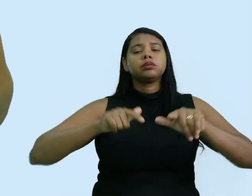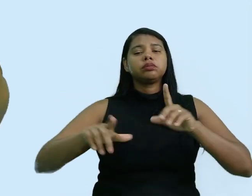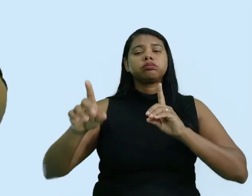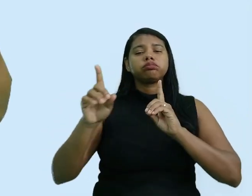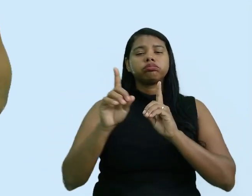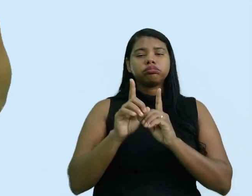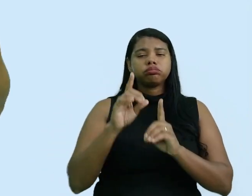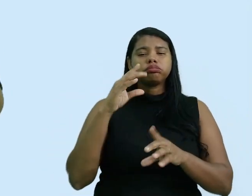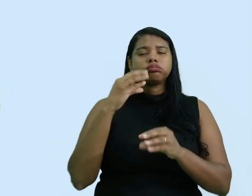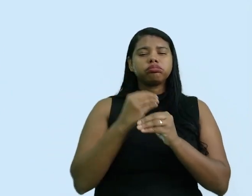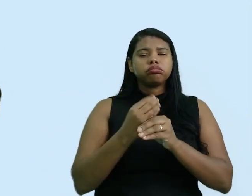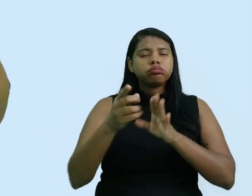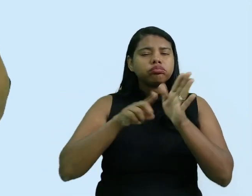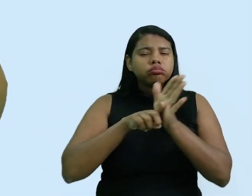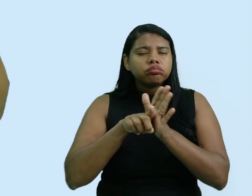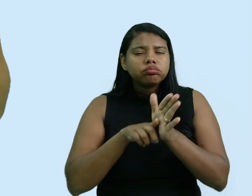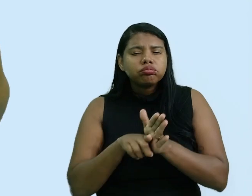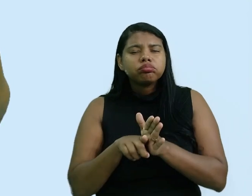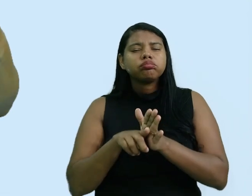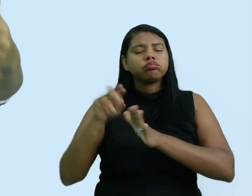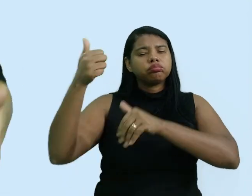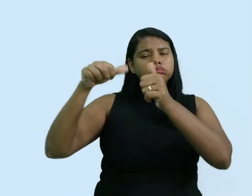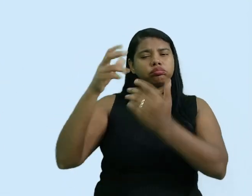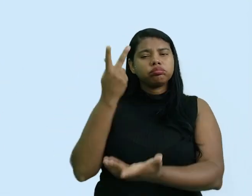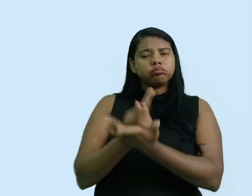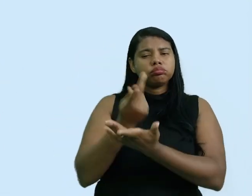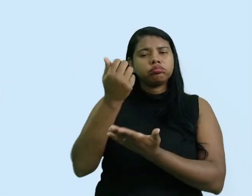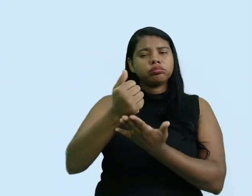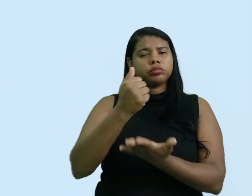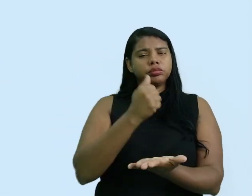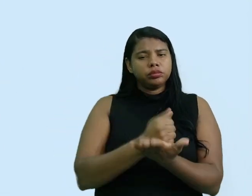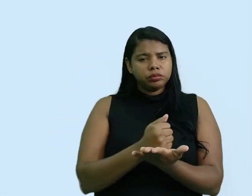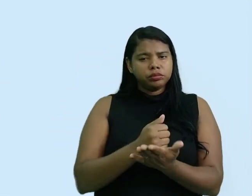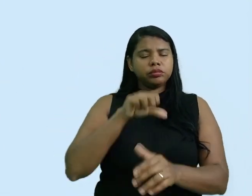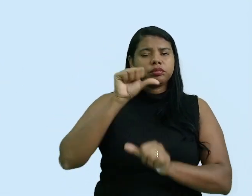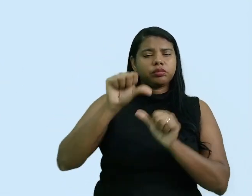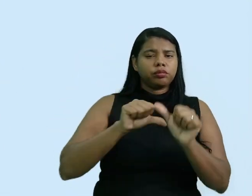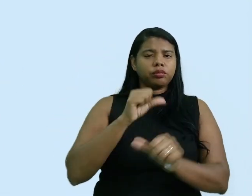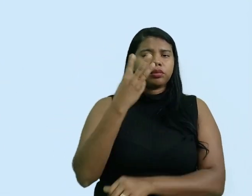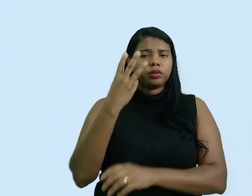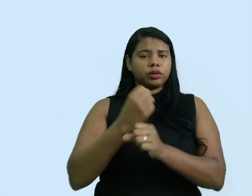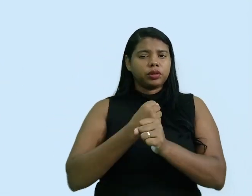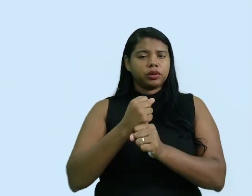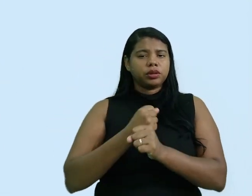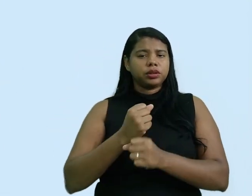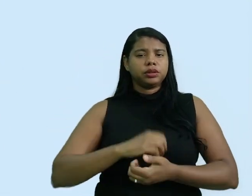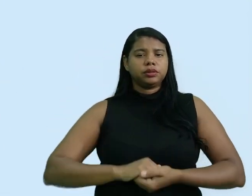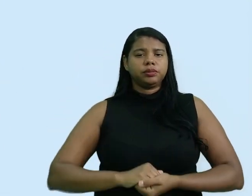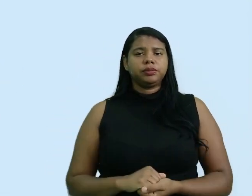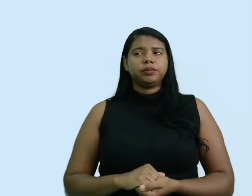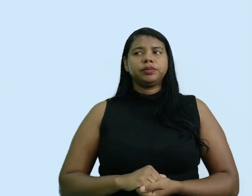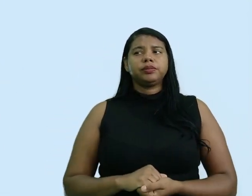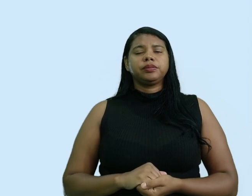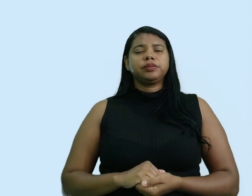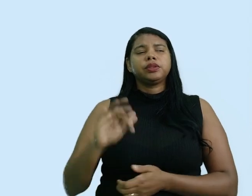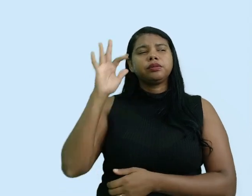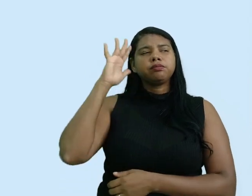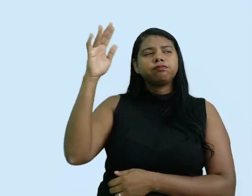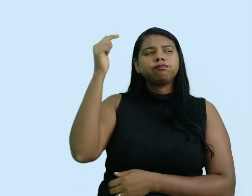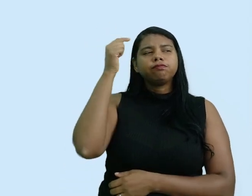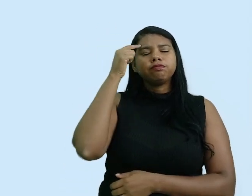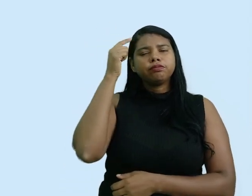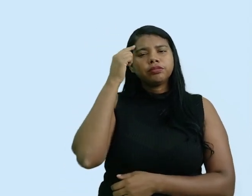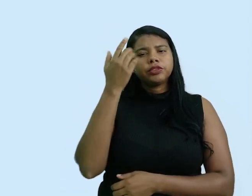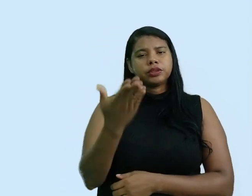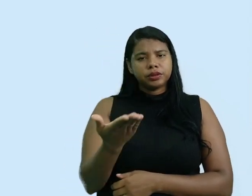vou inserir essa investigação e a análise dos acidentes no meu documento, que é modificado a cada 3 anos? Então, fica aí uma reflexão para você